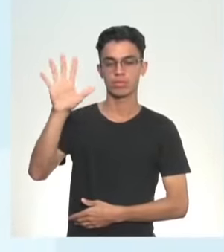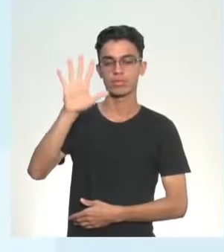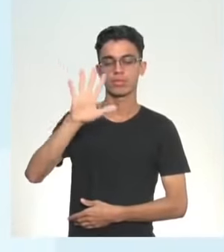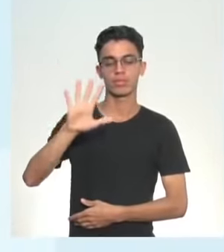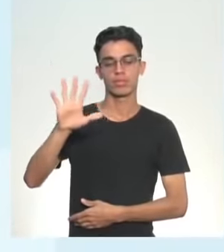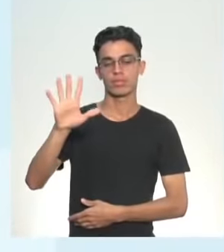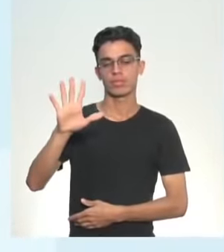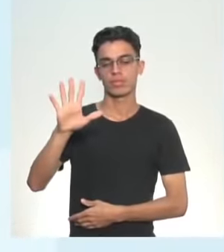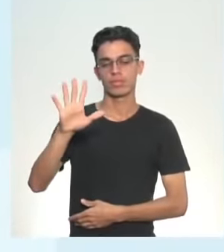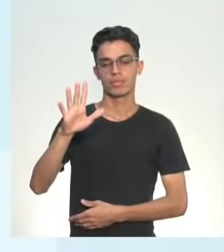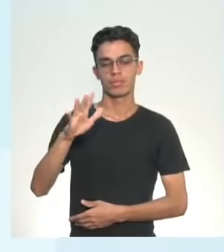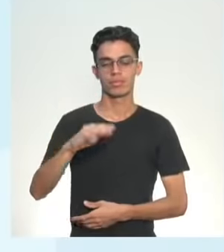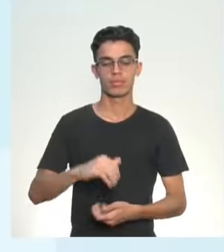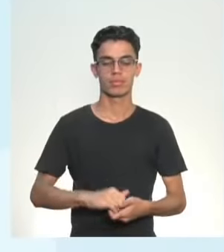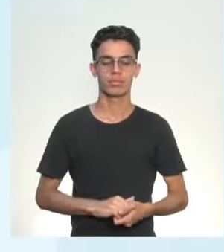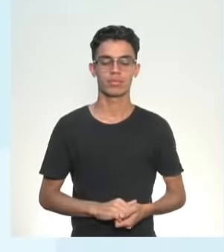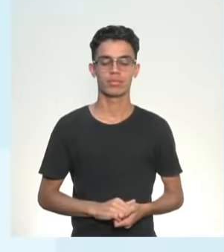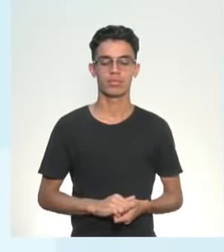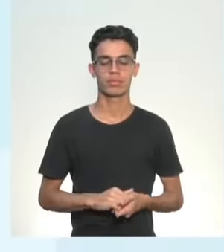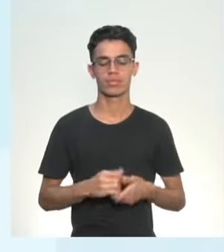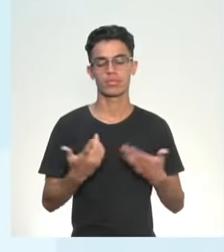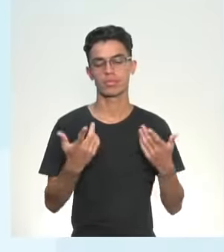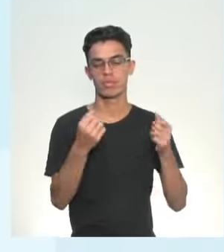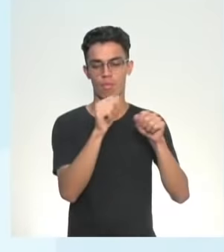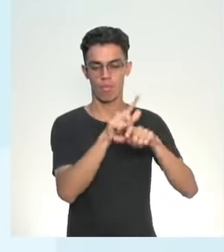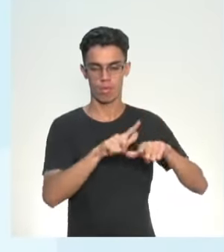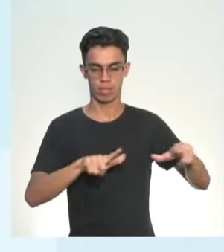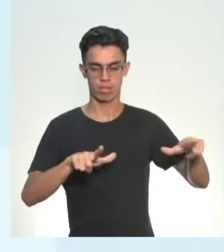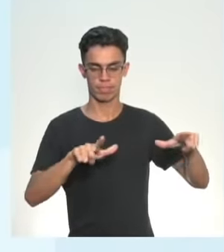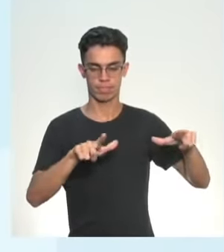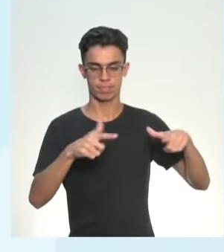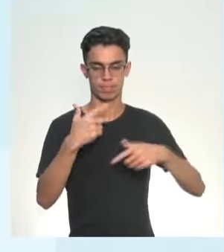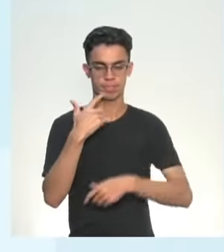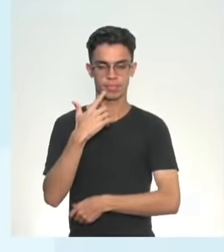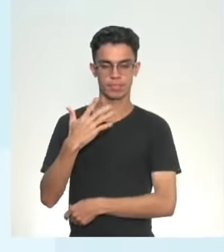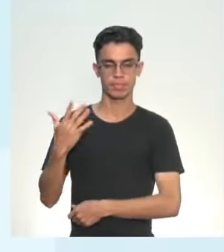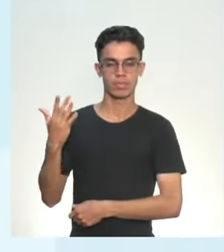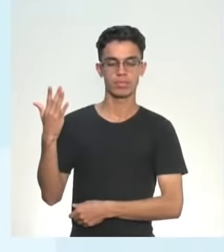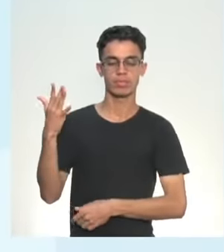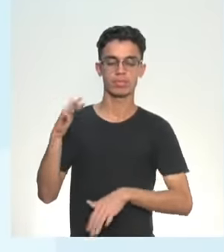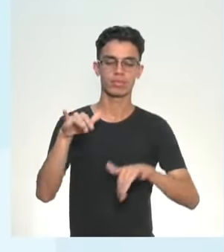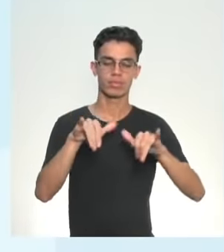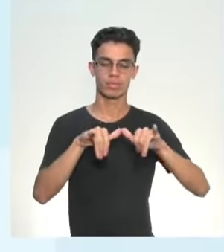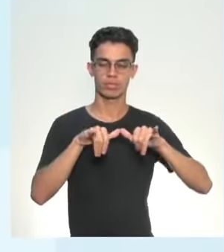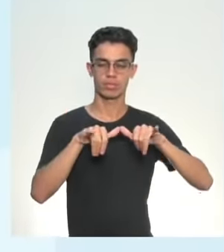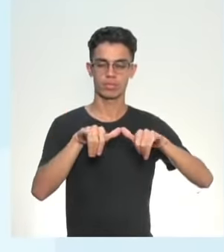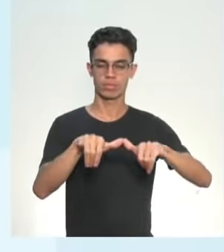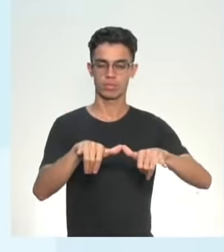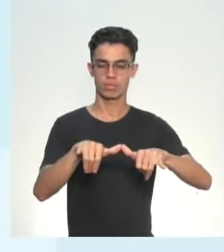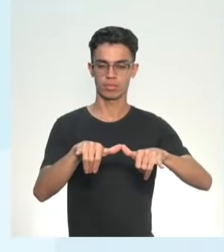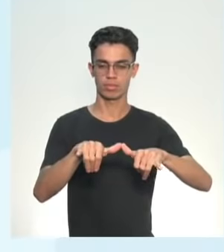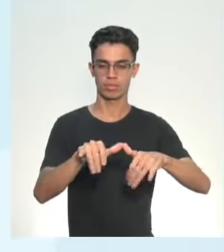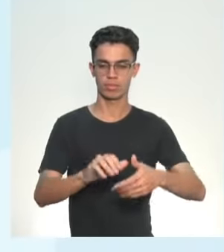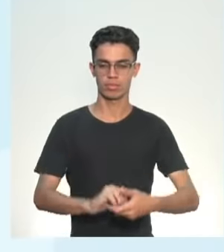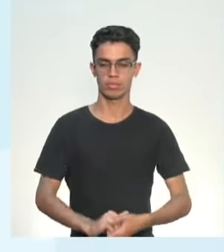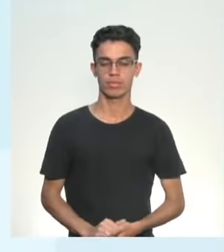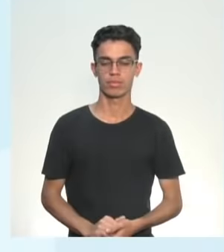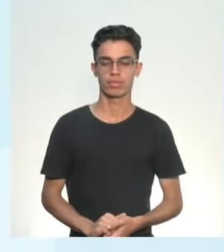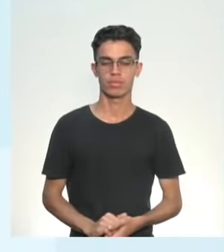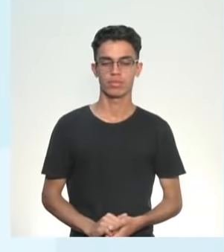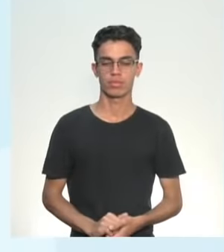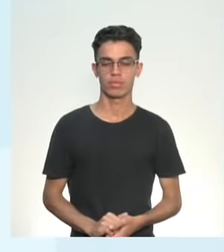de uma prateleira vazia né falar em um supermercado é